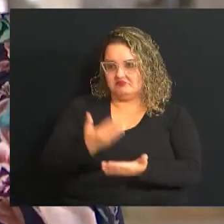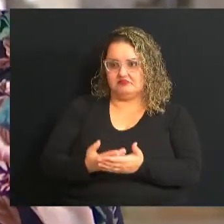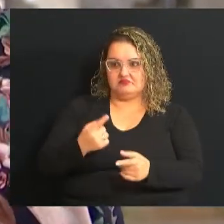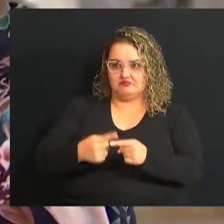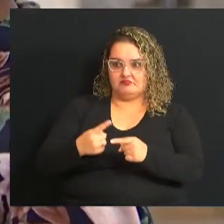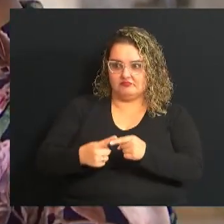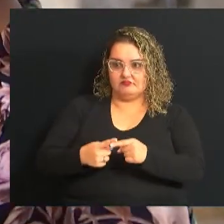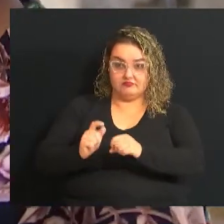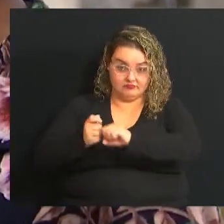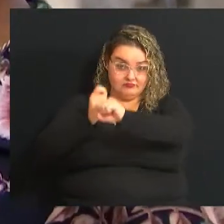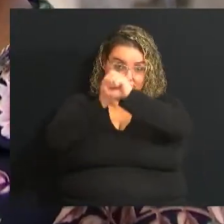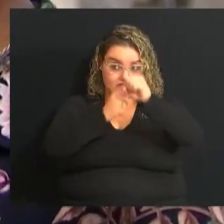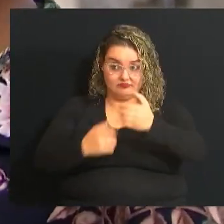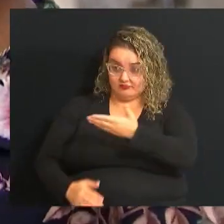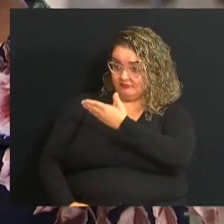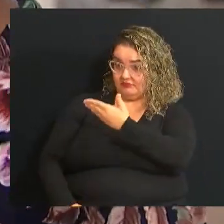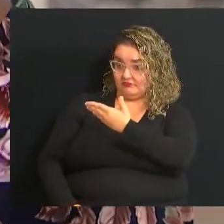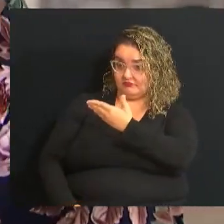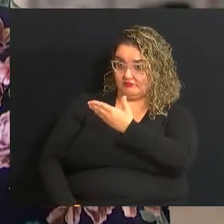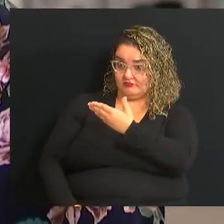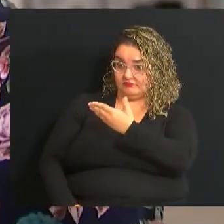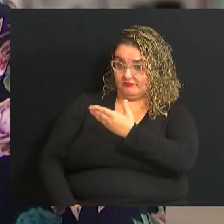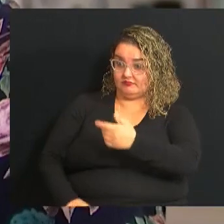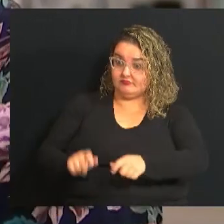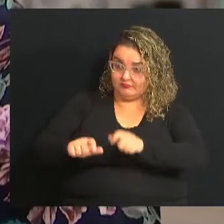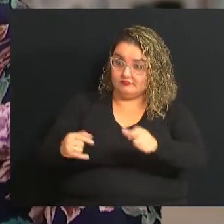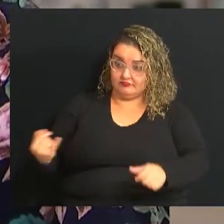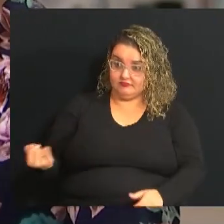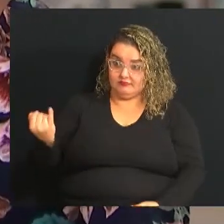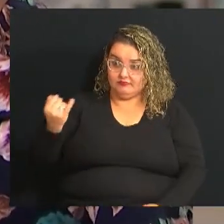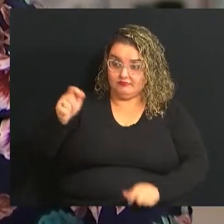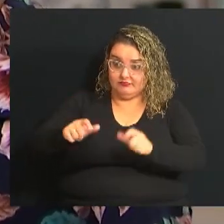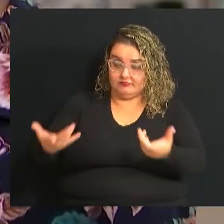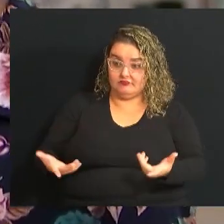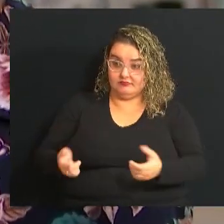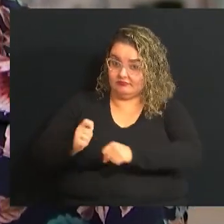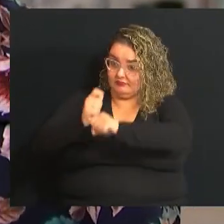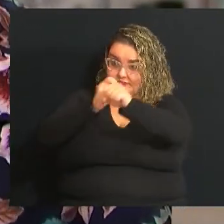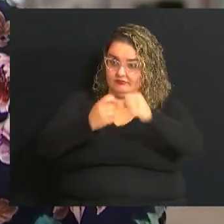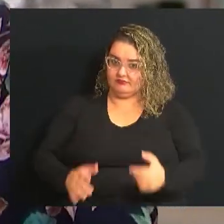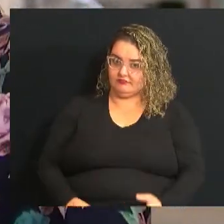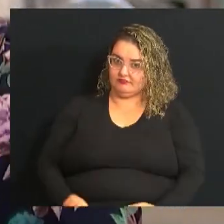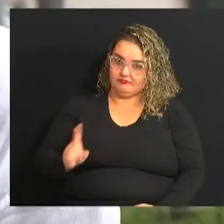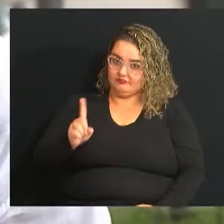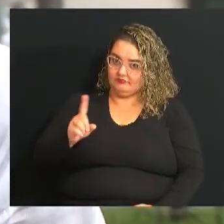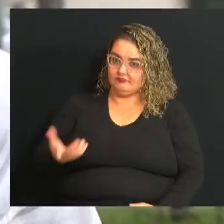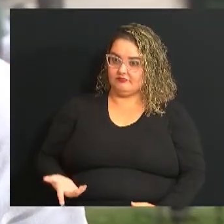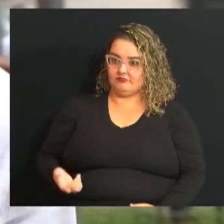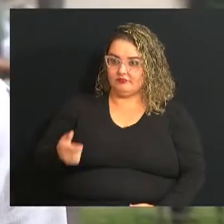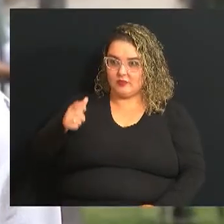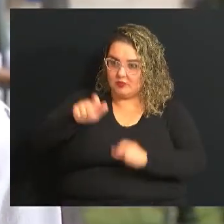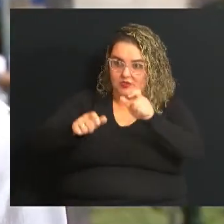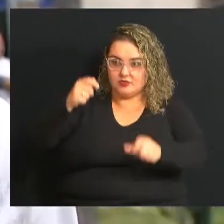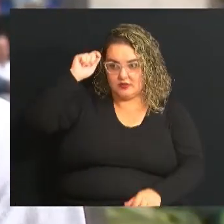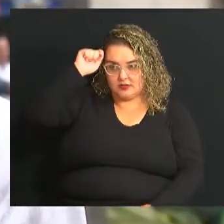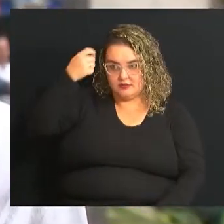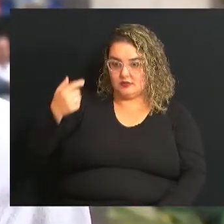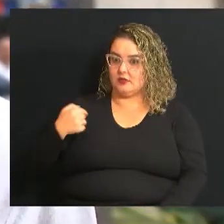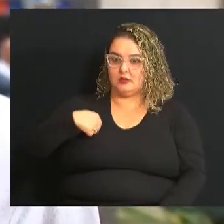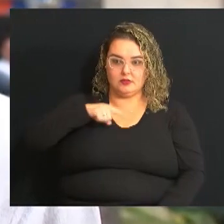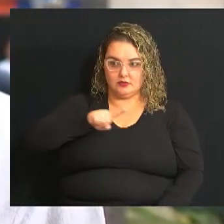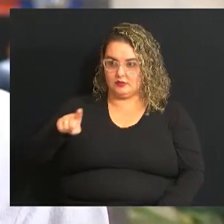artistas, políticos e jornalistas. Para os que passam pelo local, a afrodescendência de Carlos Gomes nem sempre